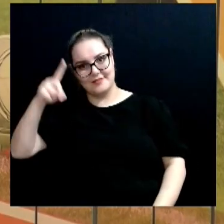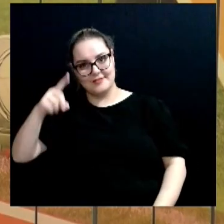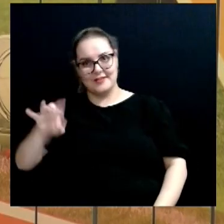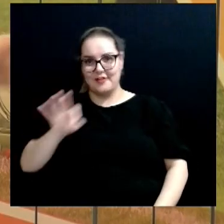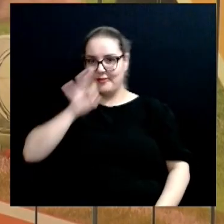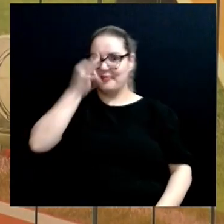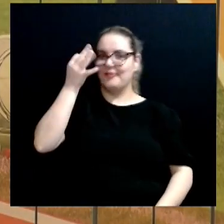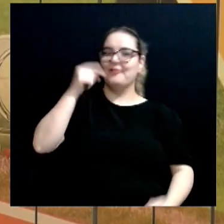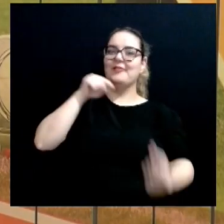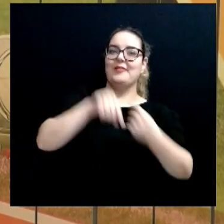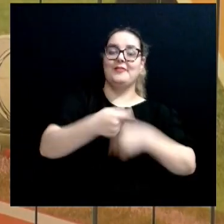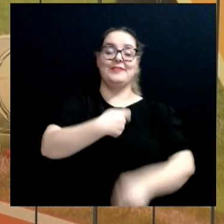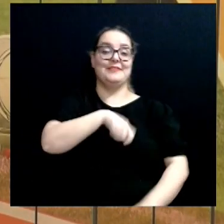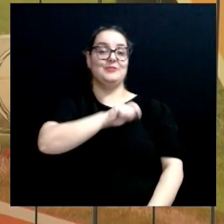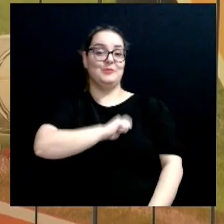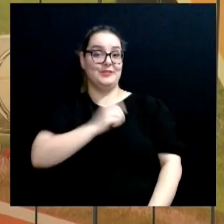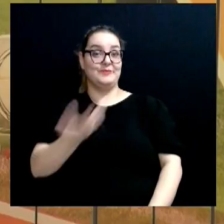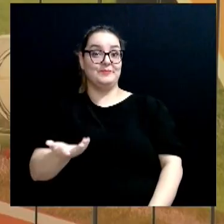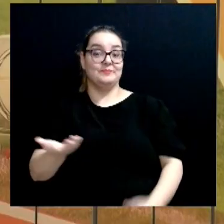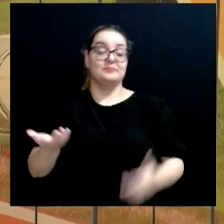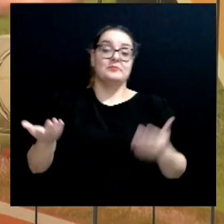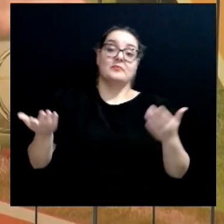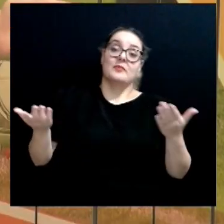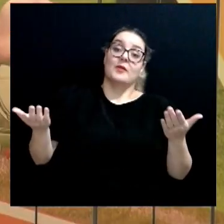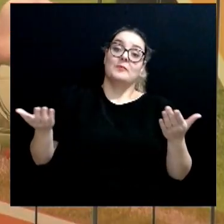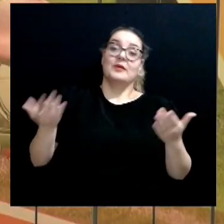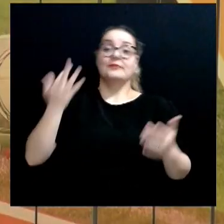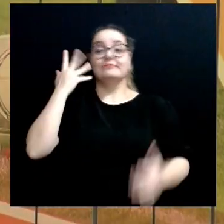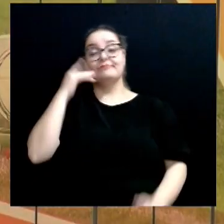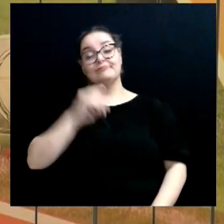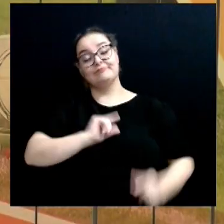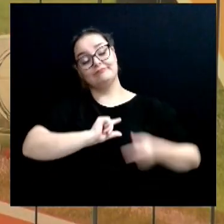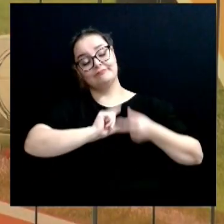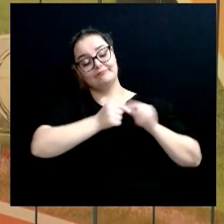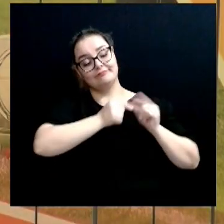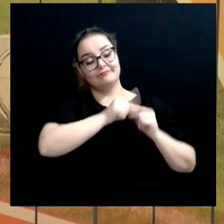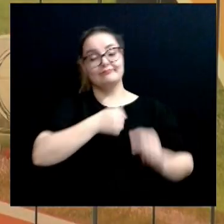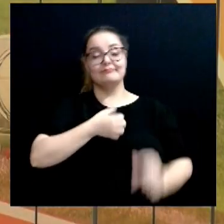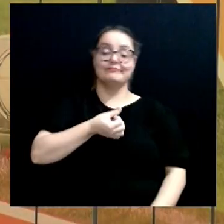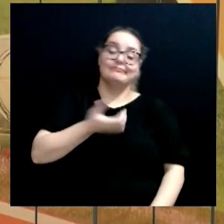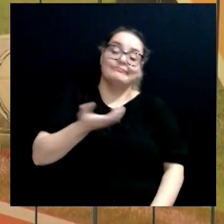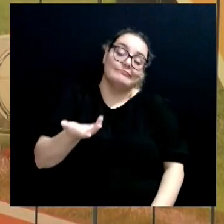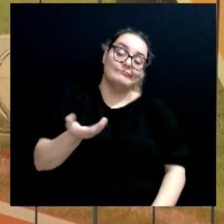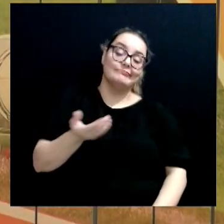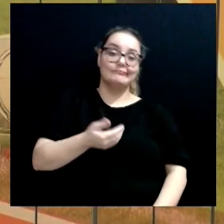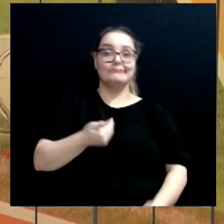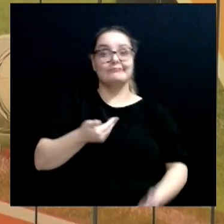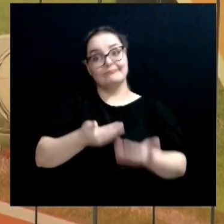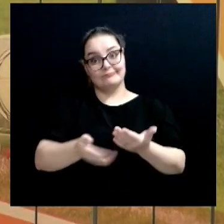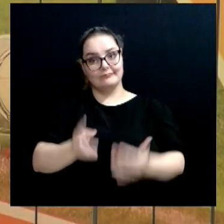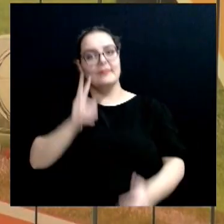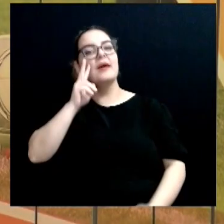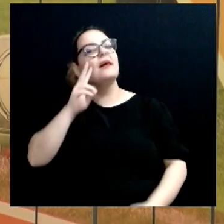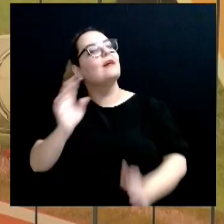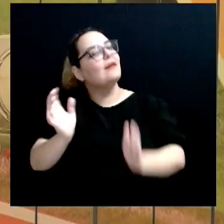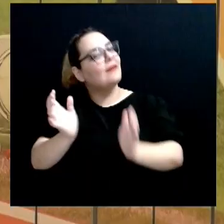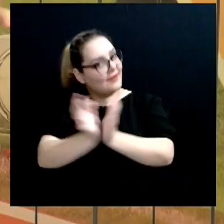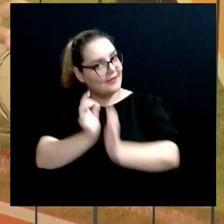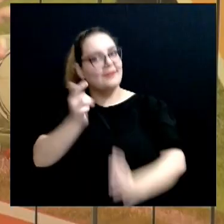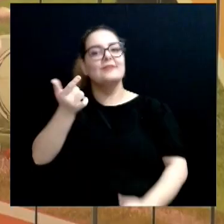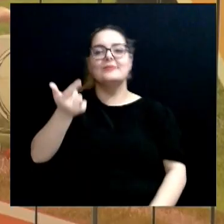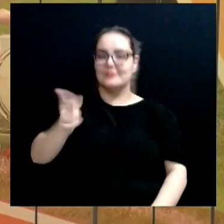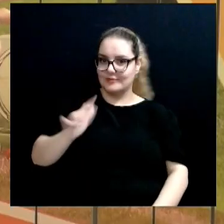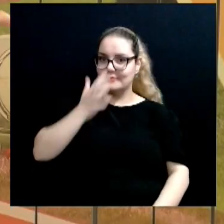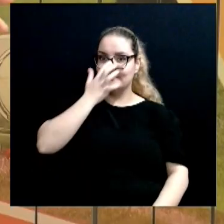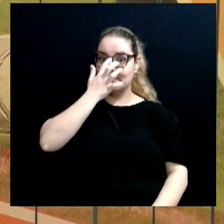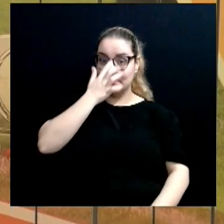Espanha. Bom, o sonho do Hexa ficou pelo caminho, mas você viu aí, né, que a Copa do Mundo continua e com grandes